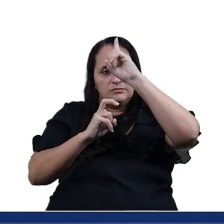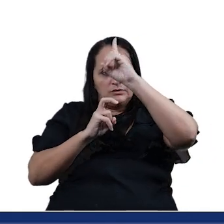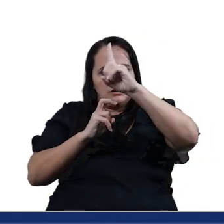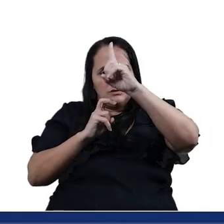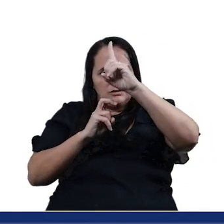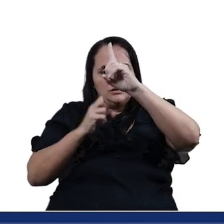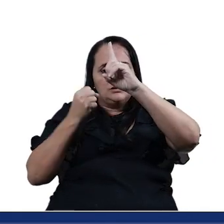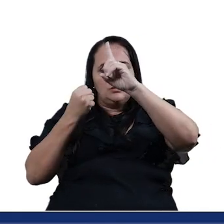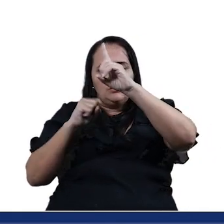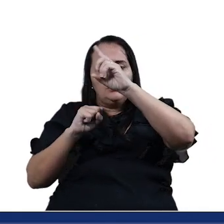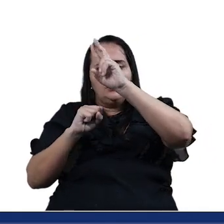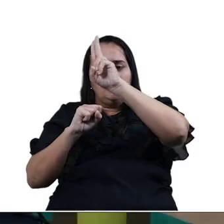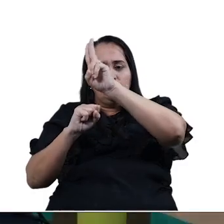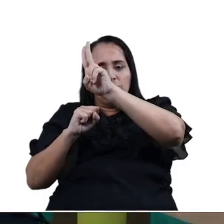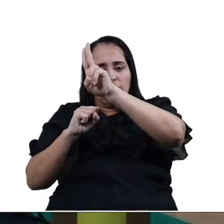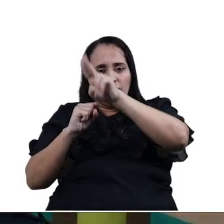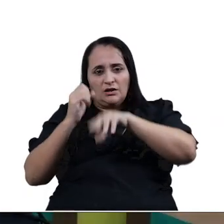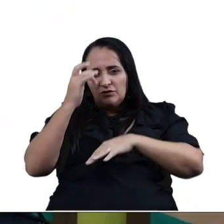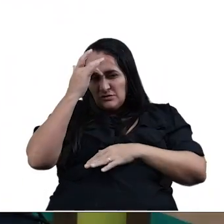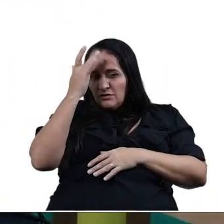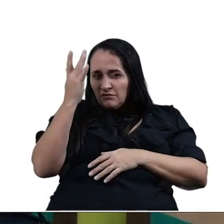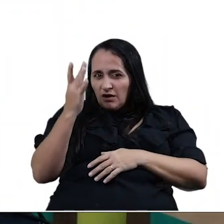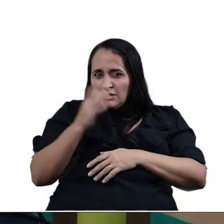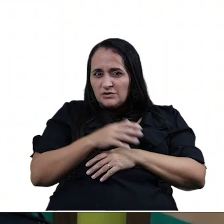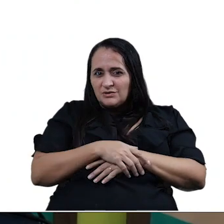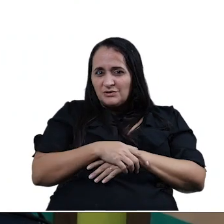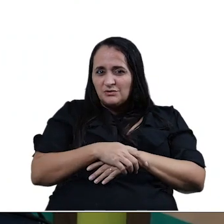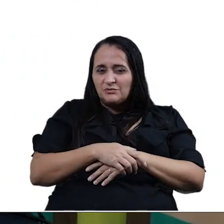8 unidades. Tá fácil?